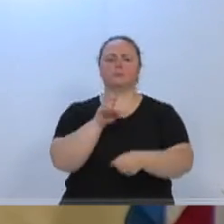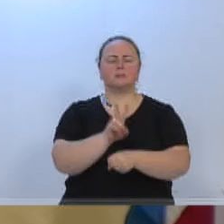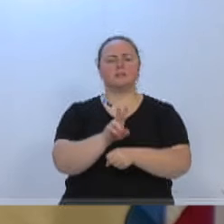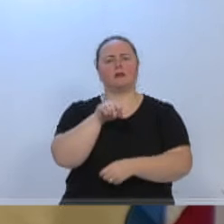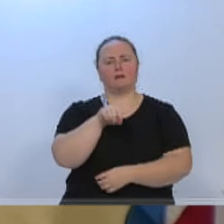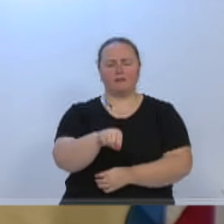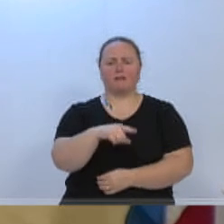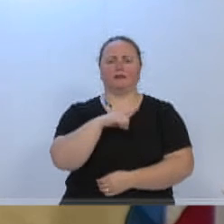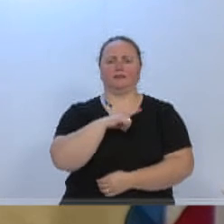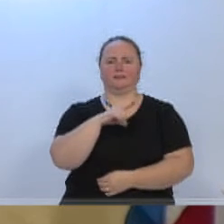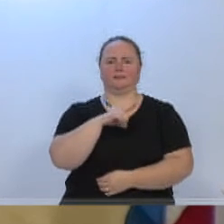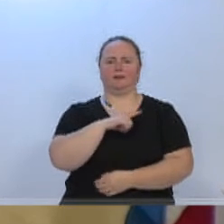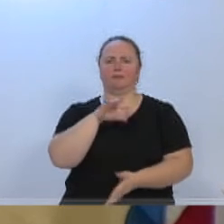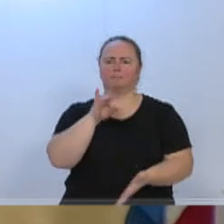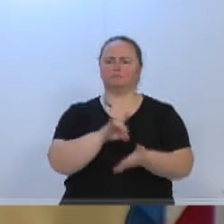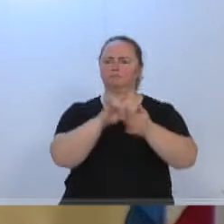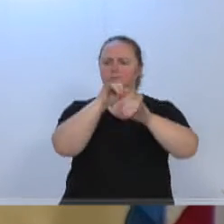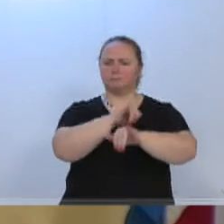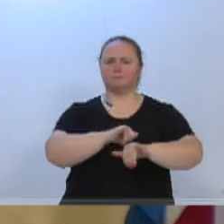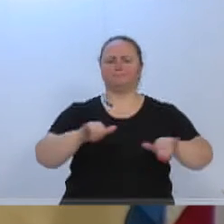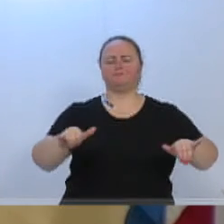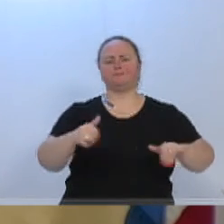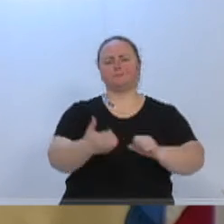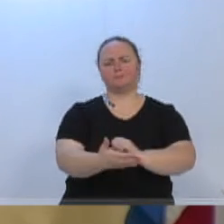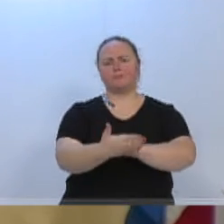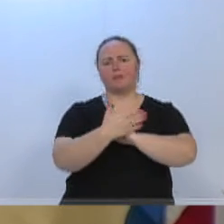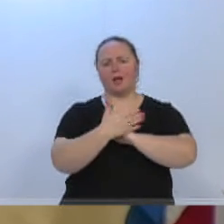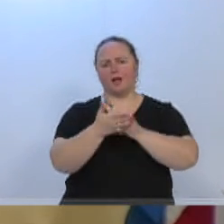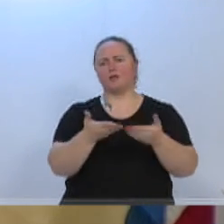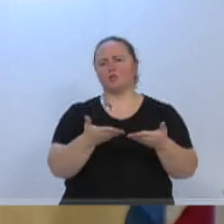esse pedido a todos que possam nos ajudar nesse